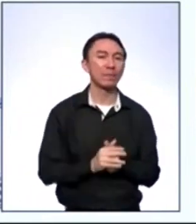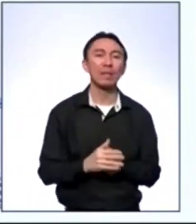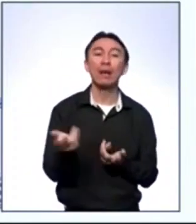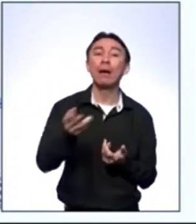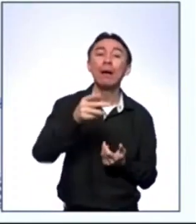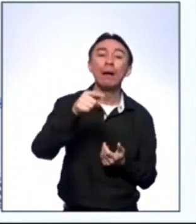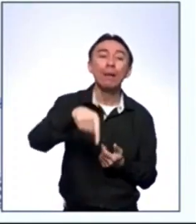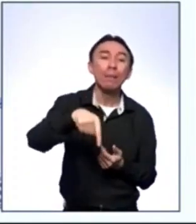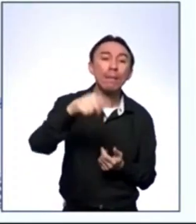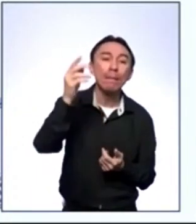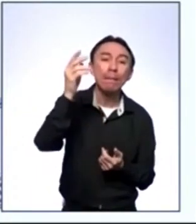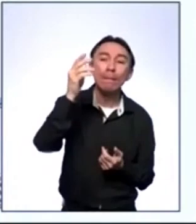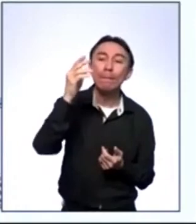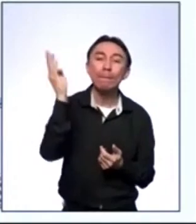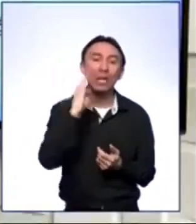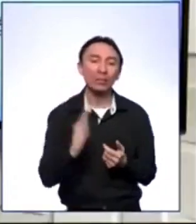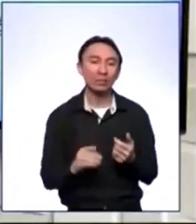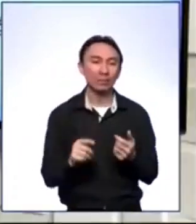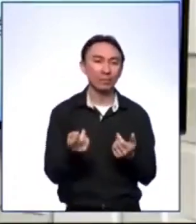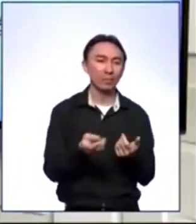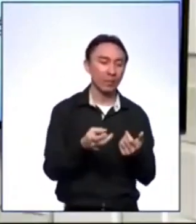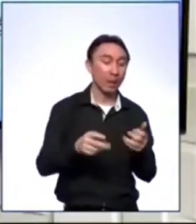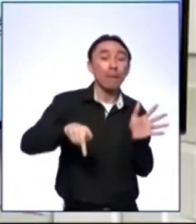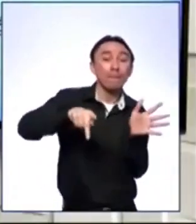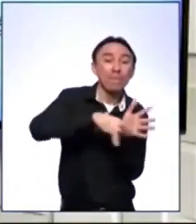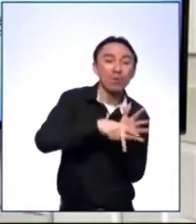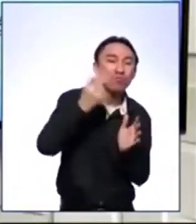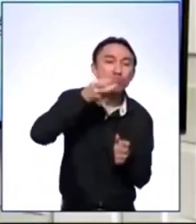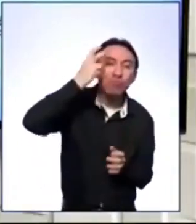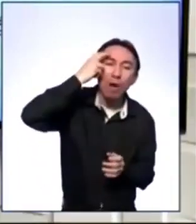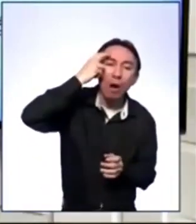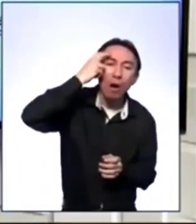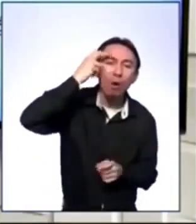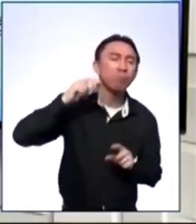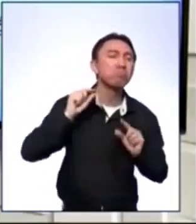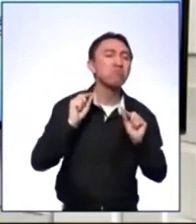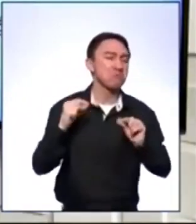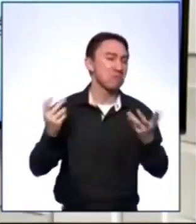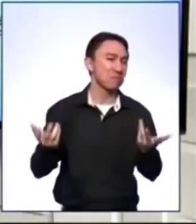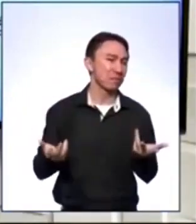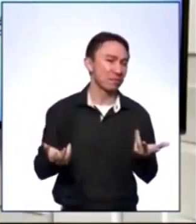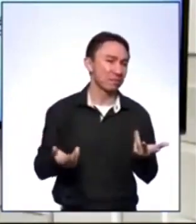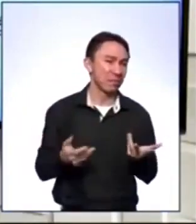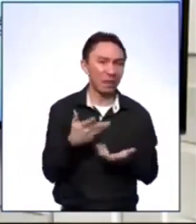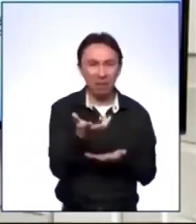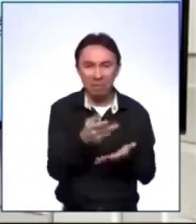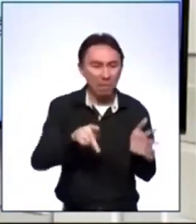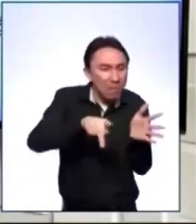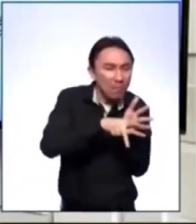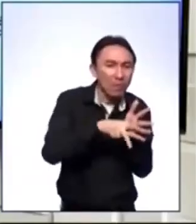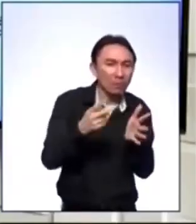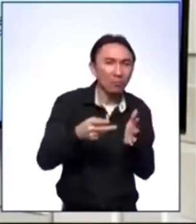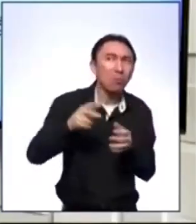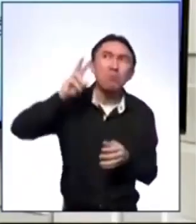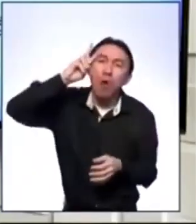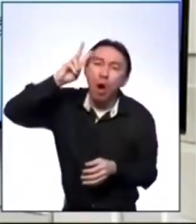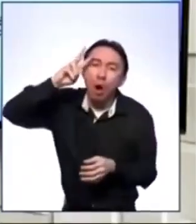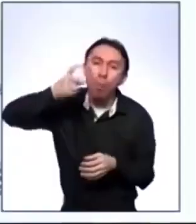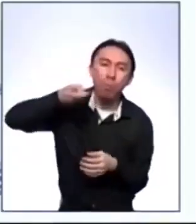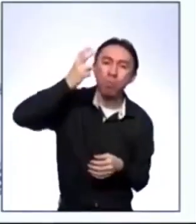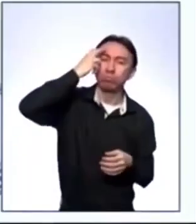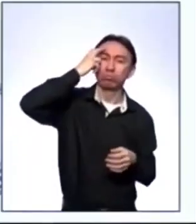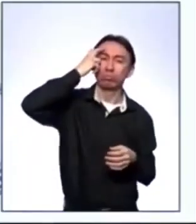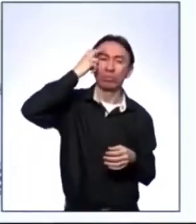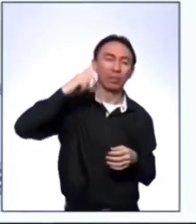histórico, patrimônio cultural, como é chamado hoje, né? Patrimônio histórico cultural. Conjunto de